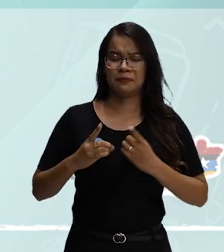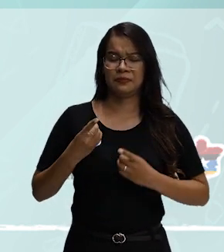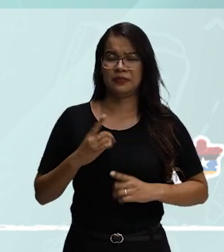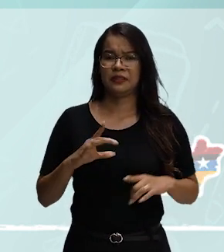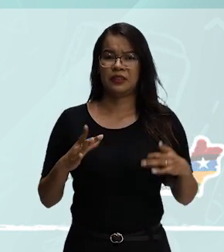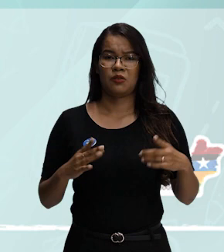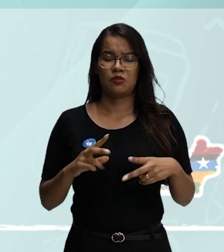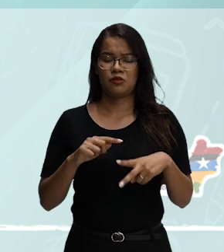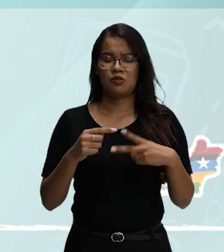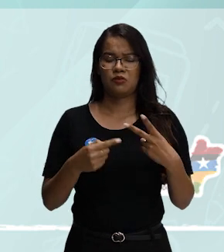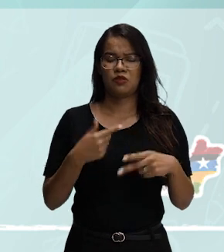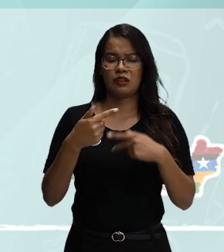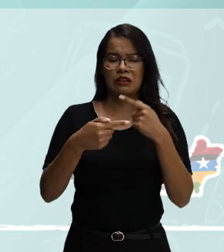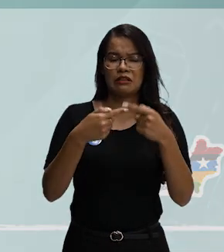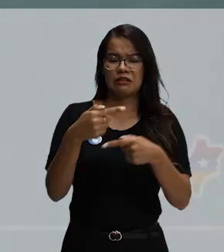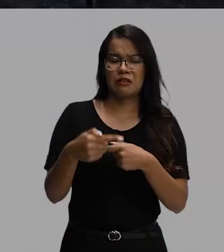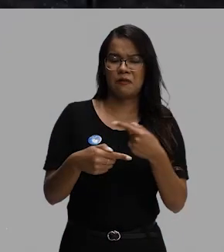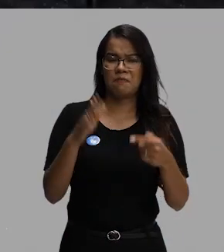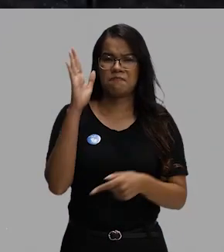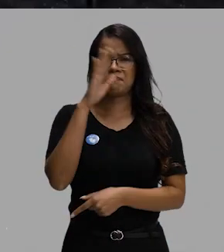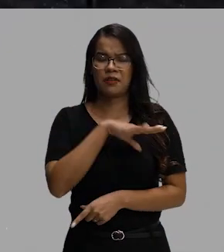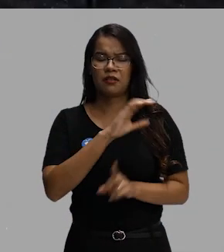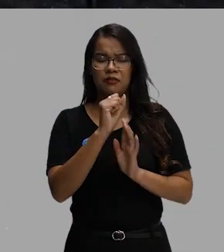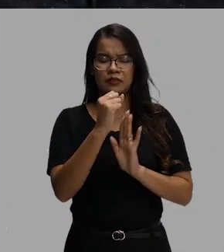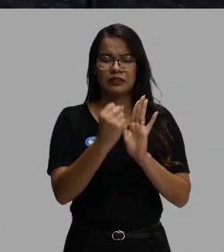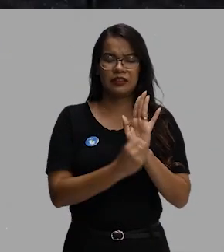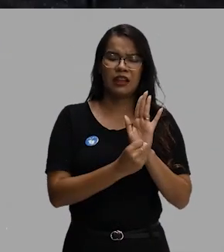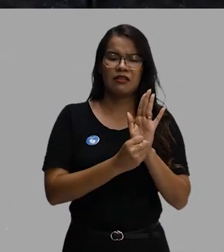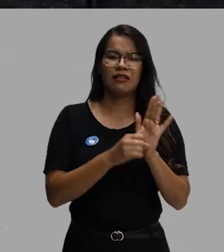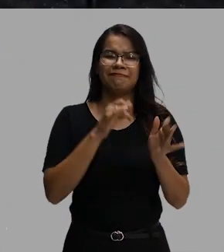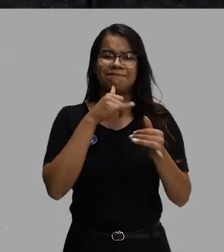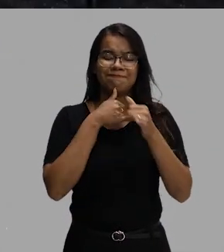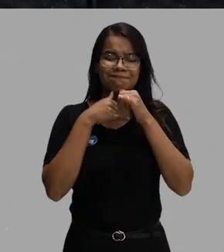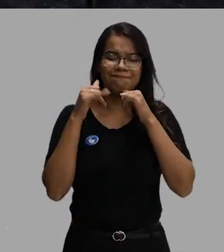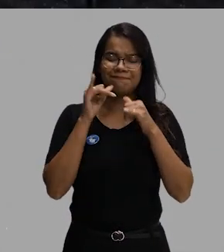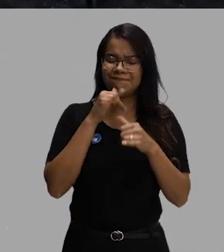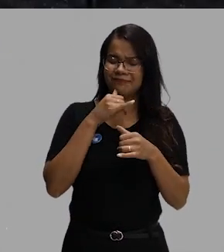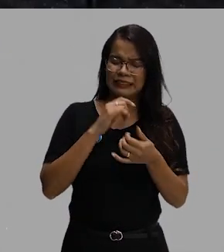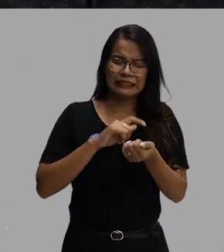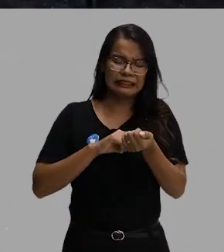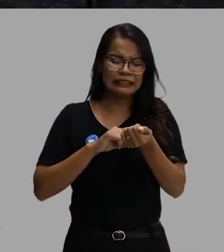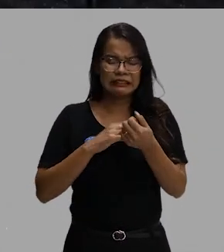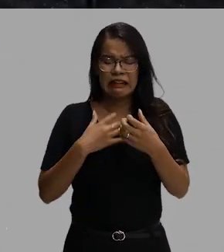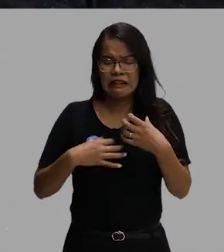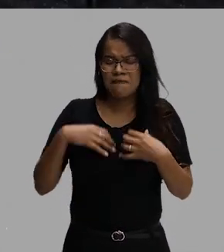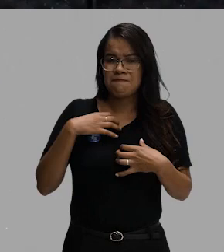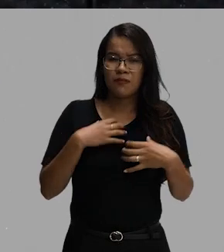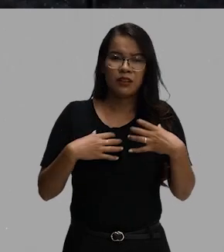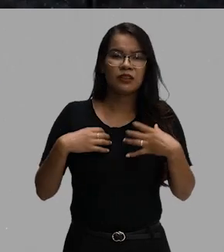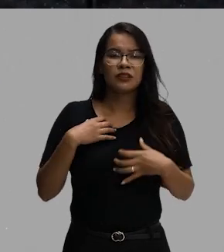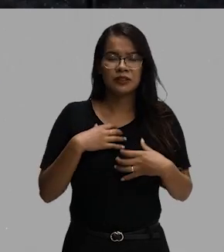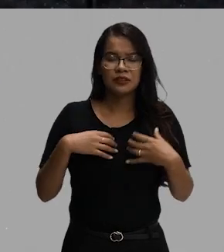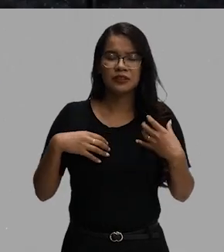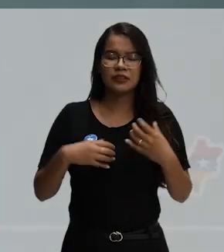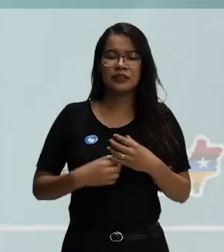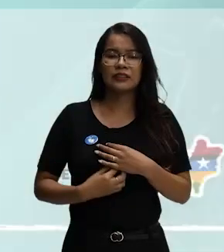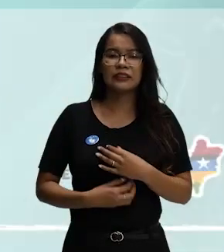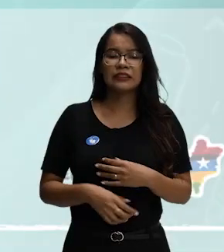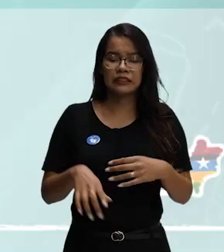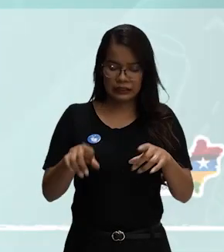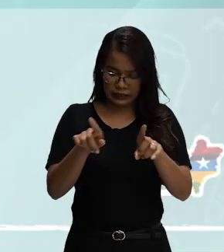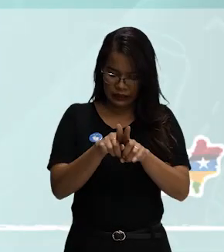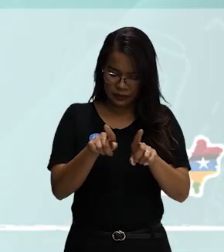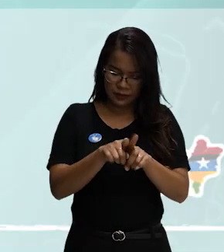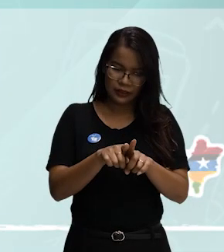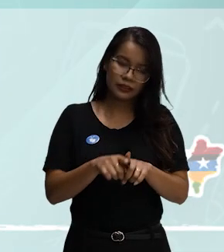do século, é tristeza, angústia, sentimentalismo exagerado, fuga da realidade. Tá?